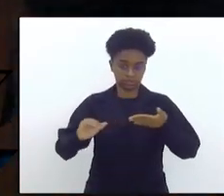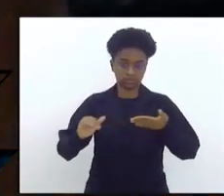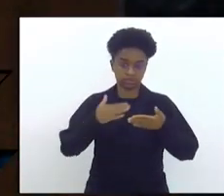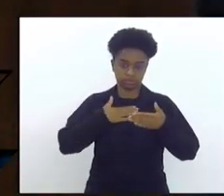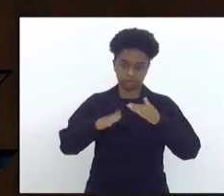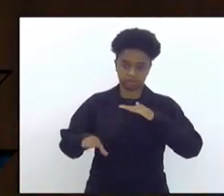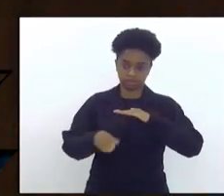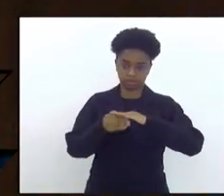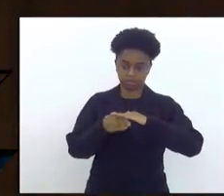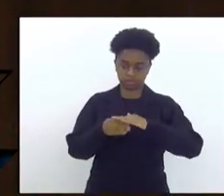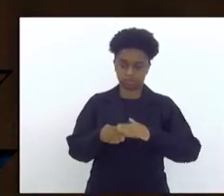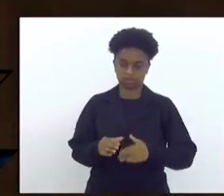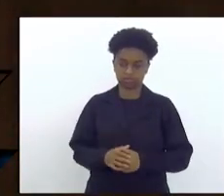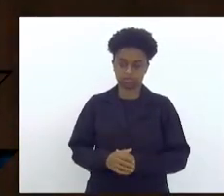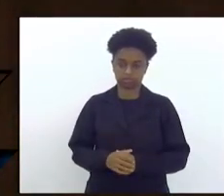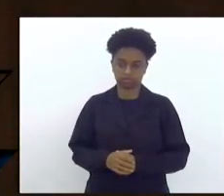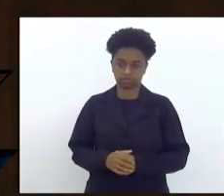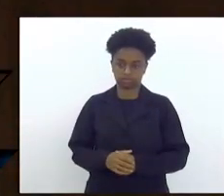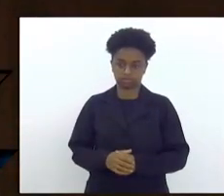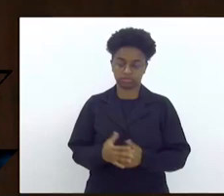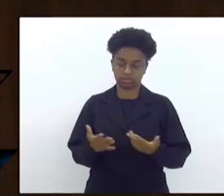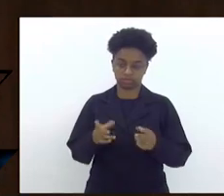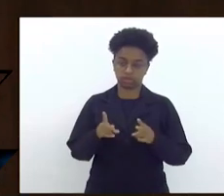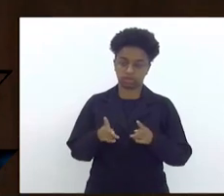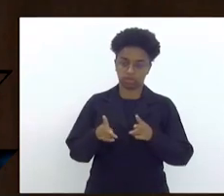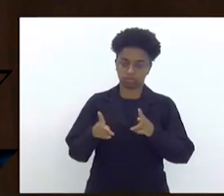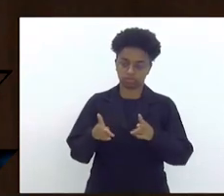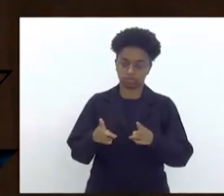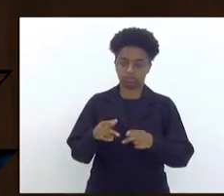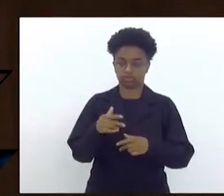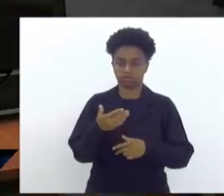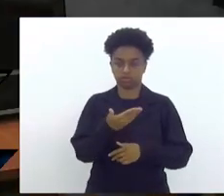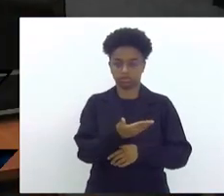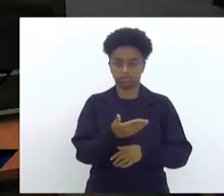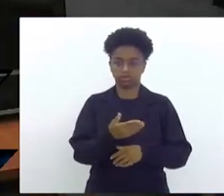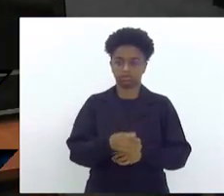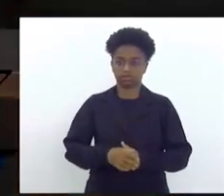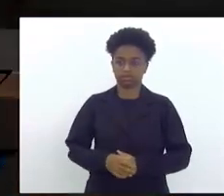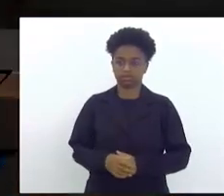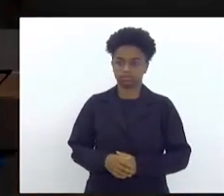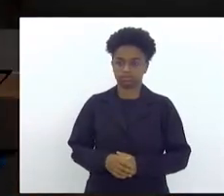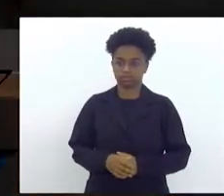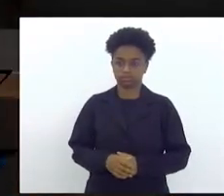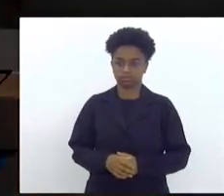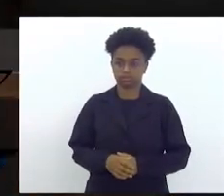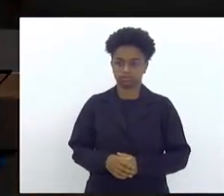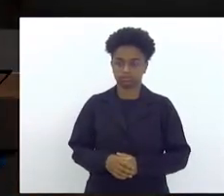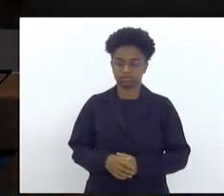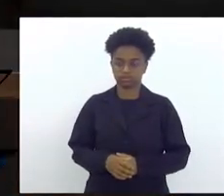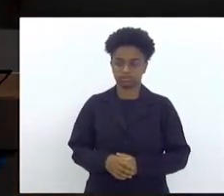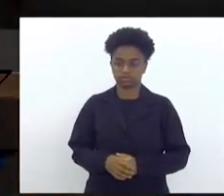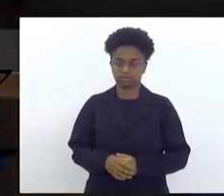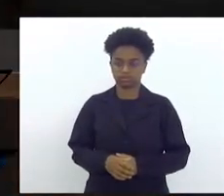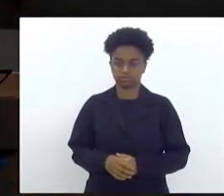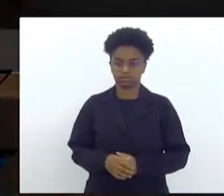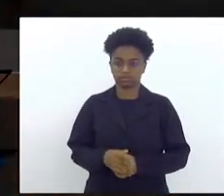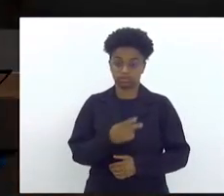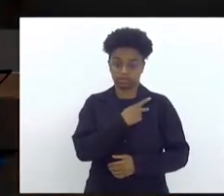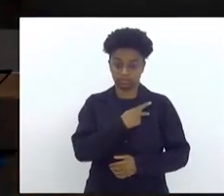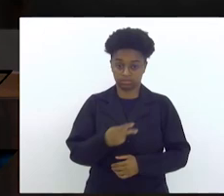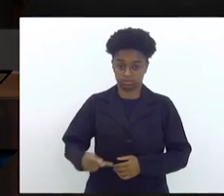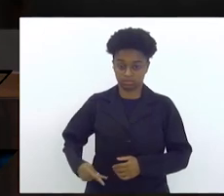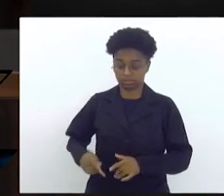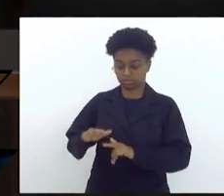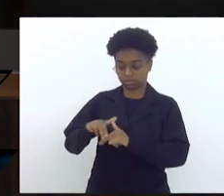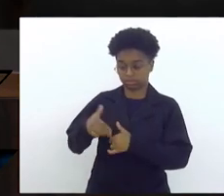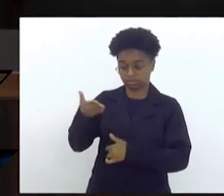a minha emenda e dê continuidade ao mesmo a presidência é a partir da fala